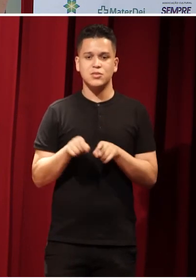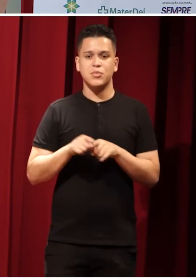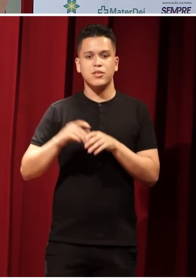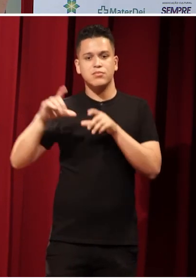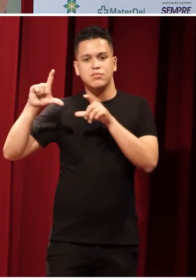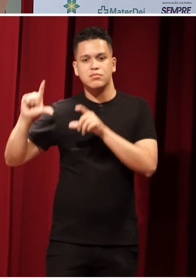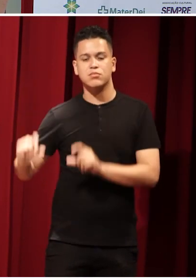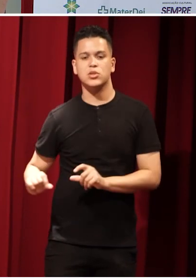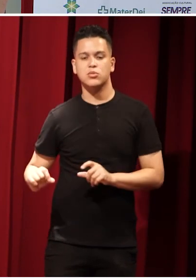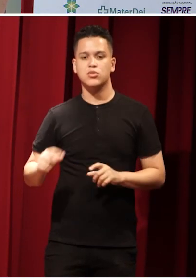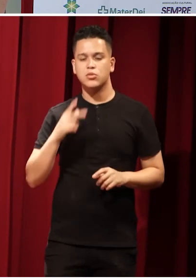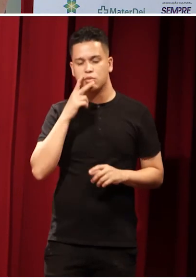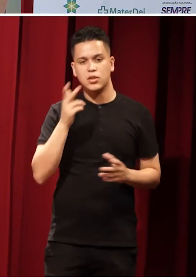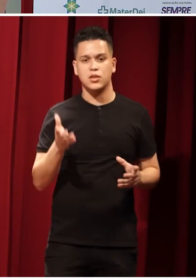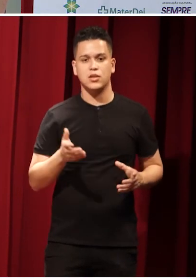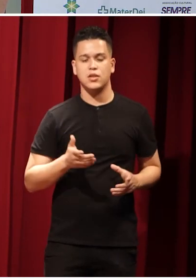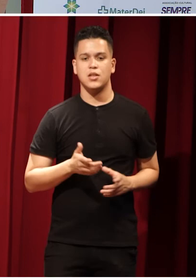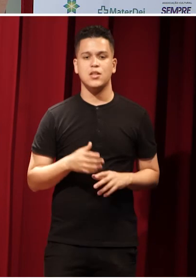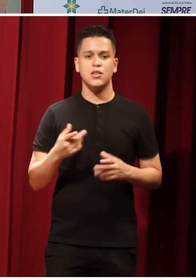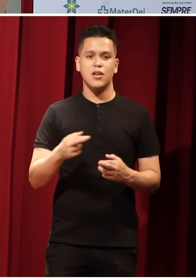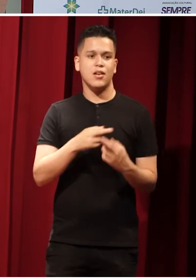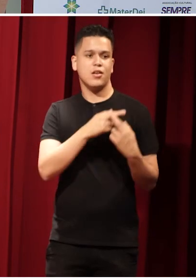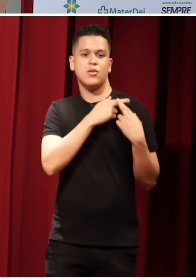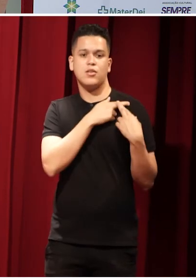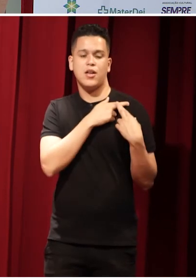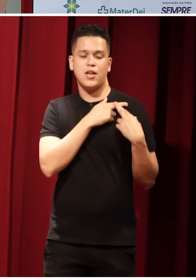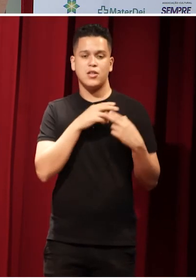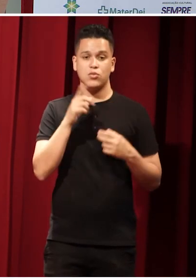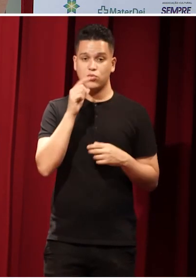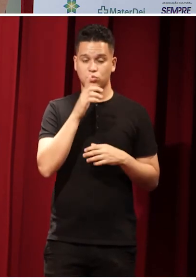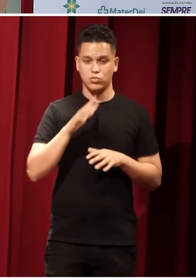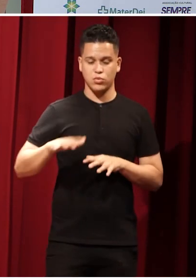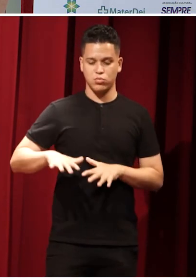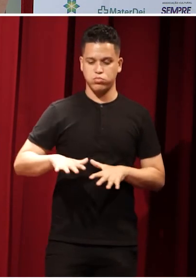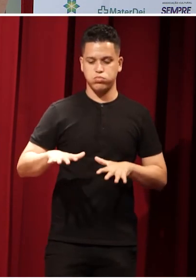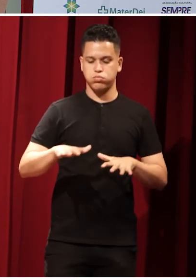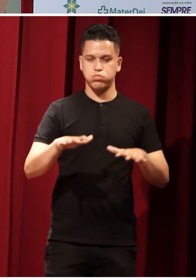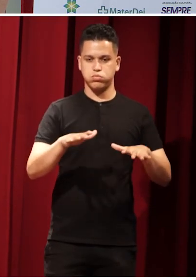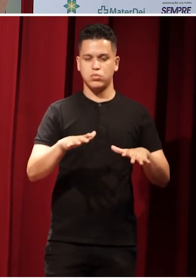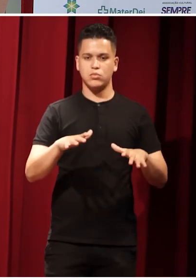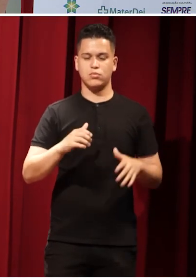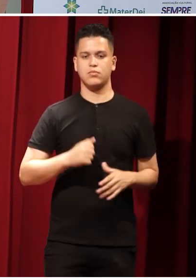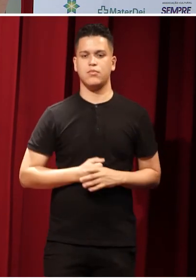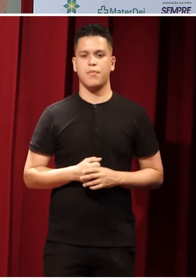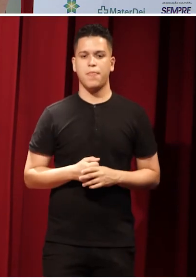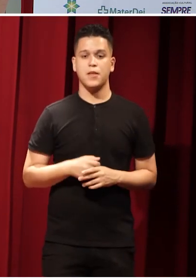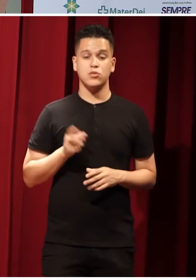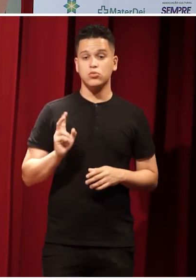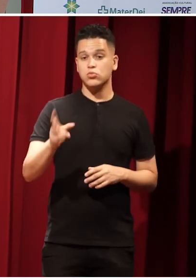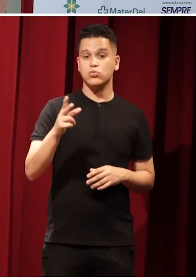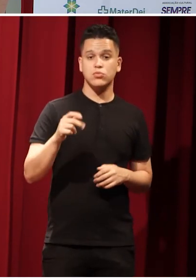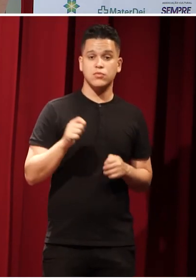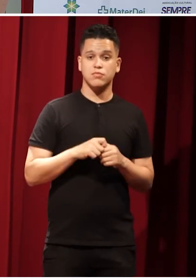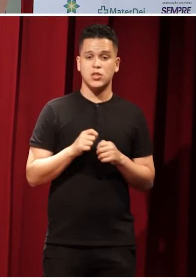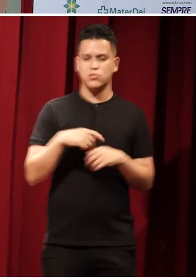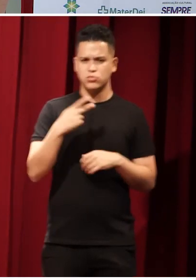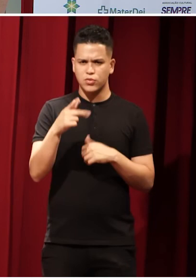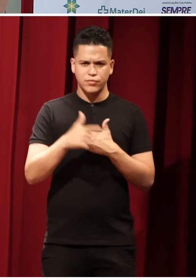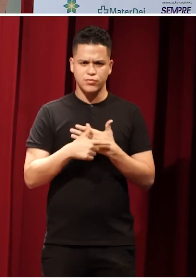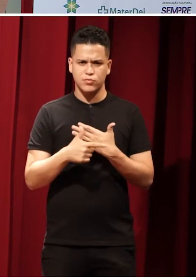solar caiu pela metade e, portanto, a responsabilidade, entre aspas, dos